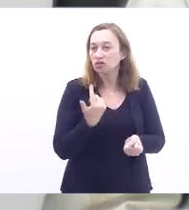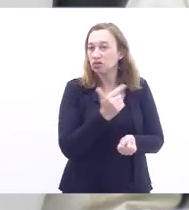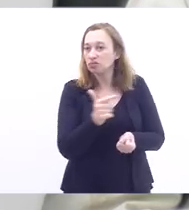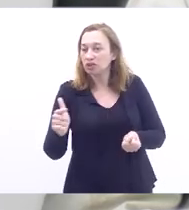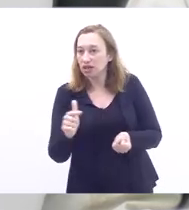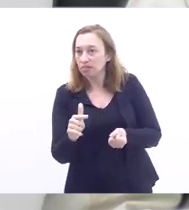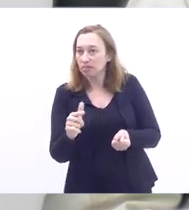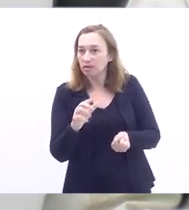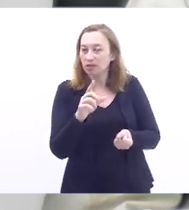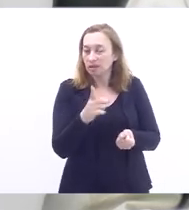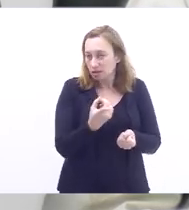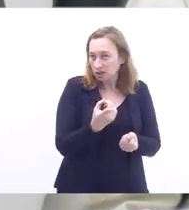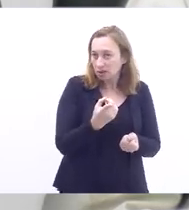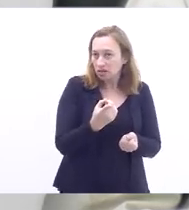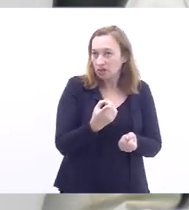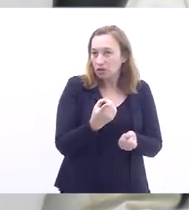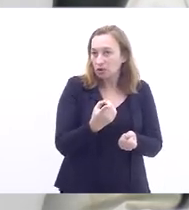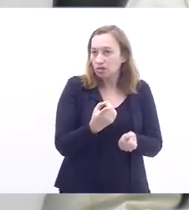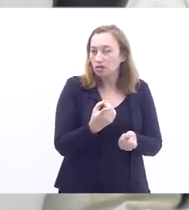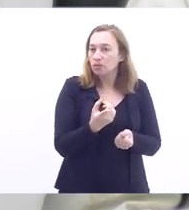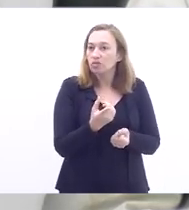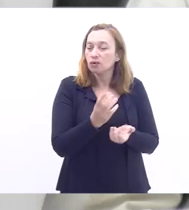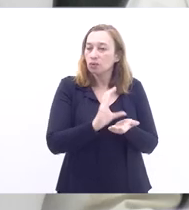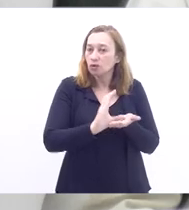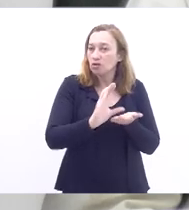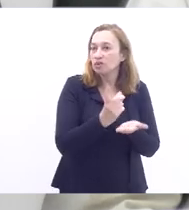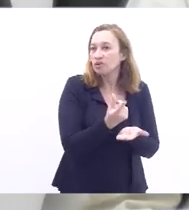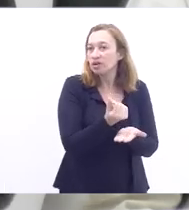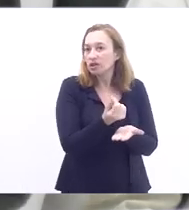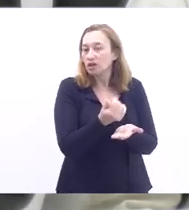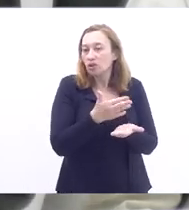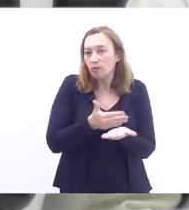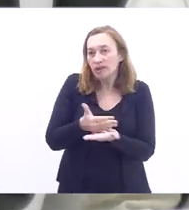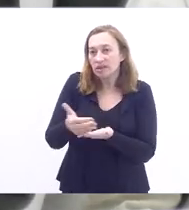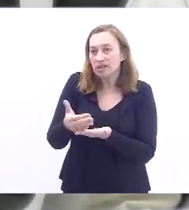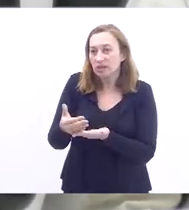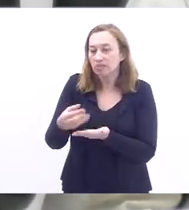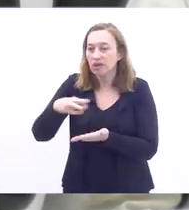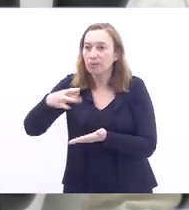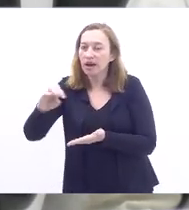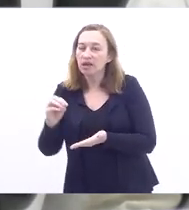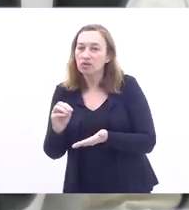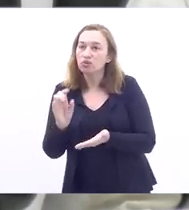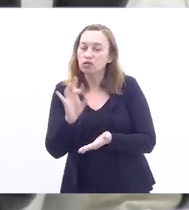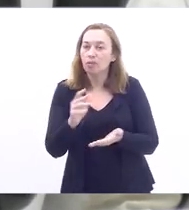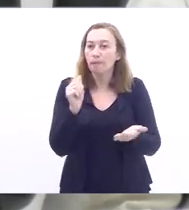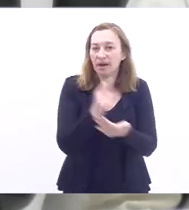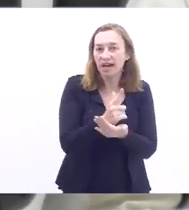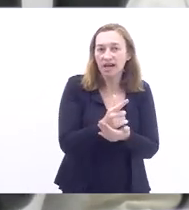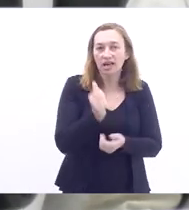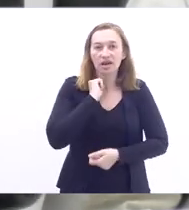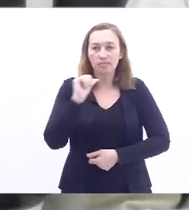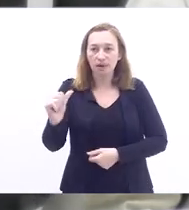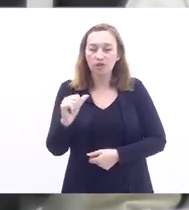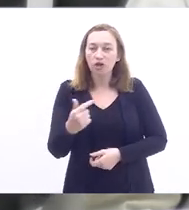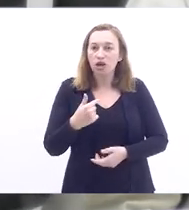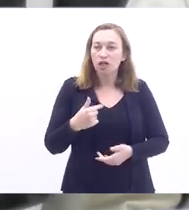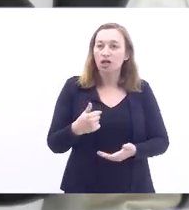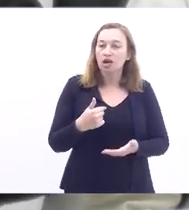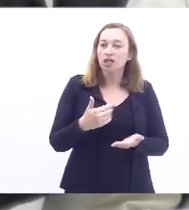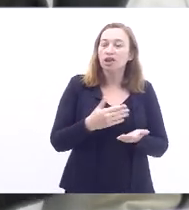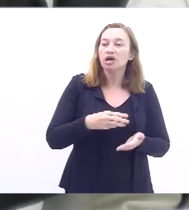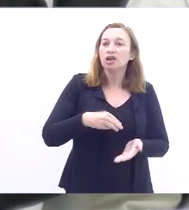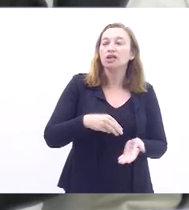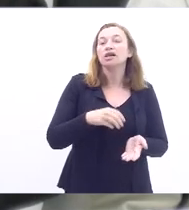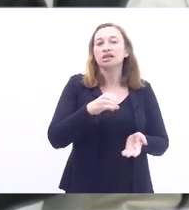entendeu se quer como começamos no mês de março só poderia ser pau na Abril bom e o que como estamos